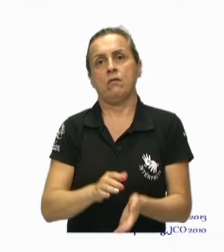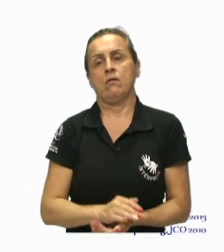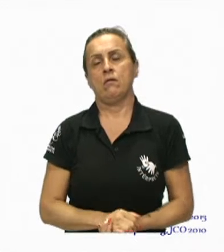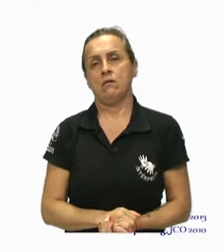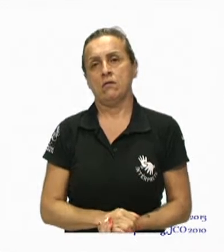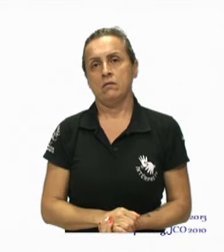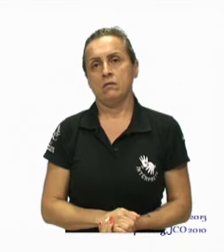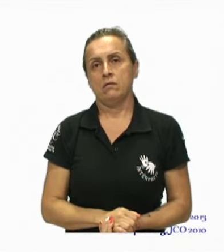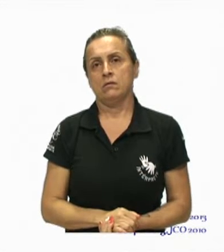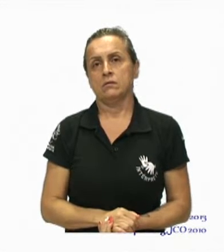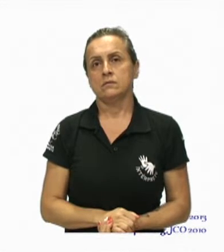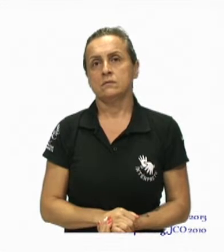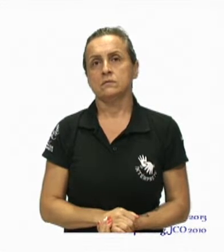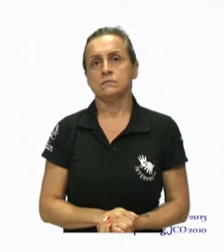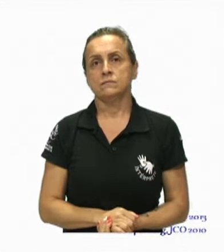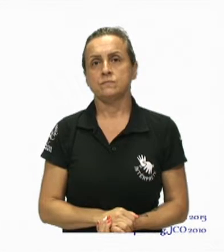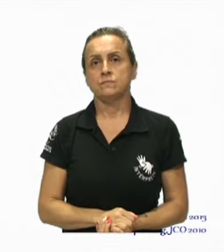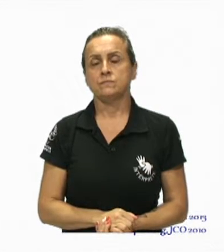verdade,